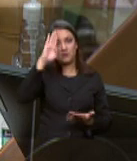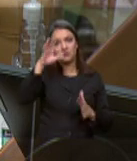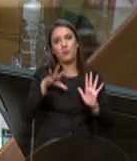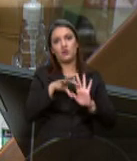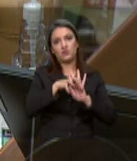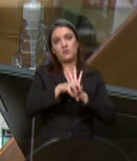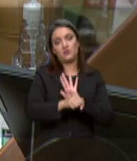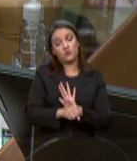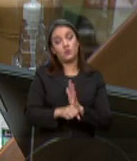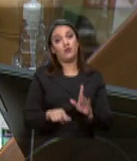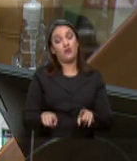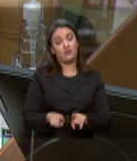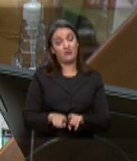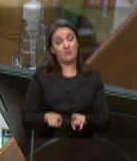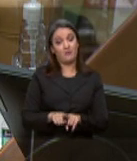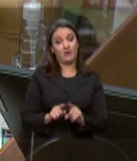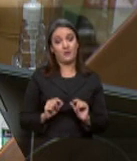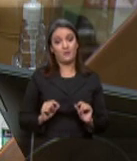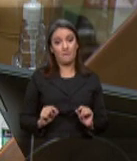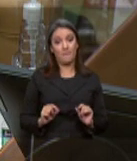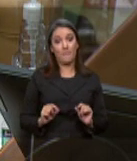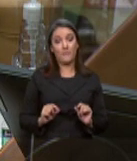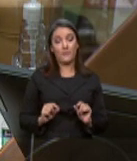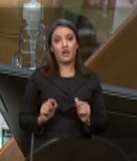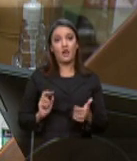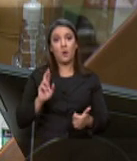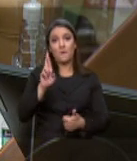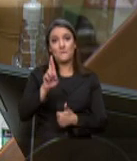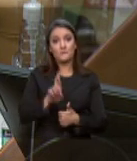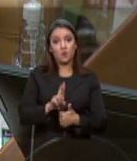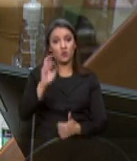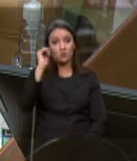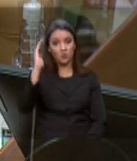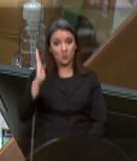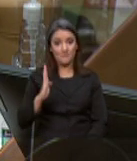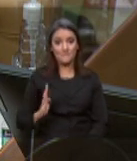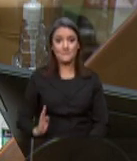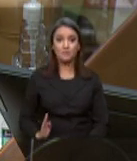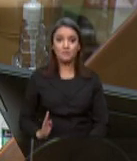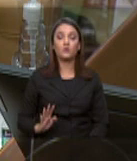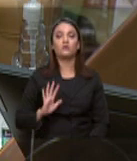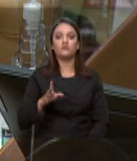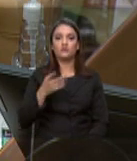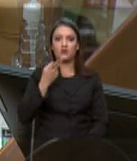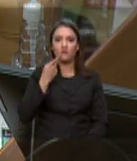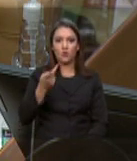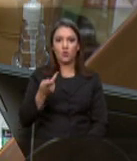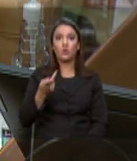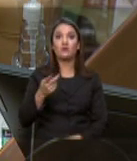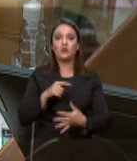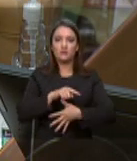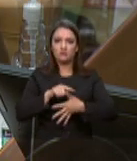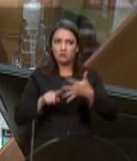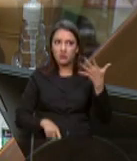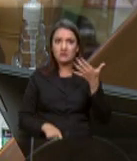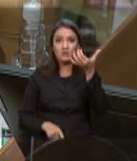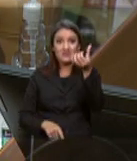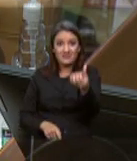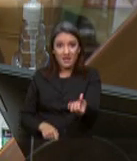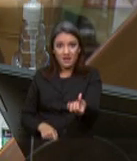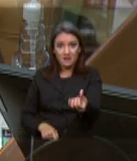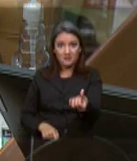amazônica. Portanto, como disse, o Procurador-Geral da República se manifestou, devo dizer, nas 6 ações de minha